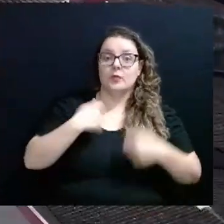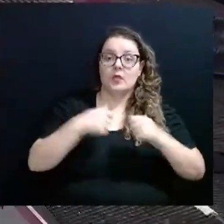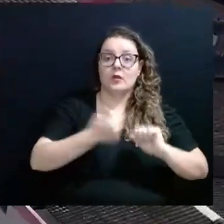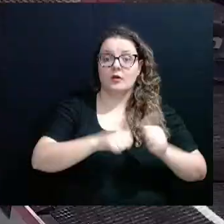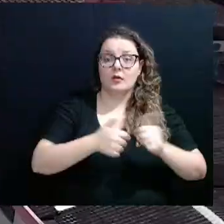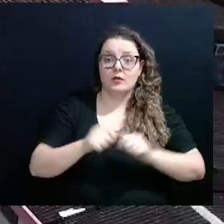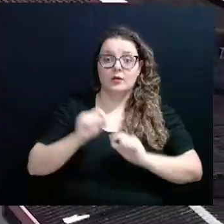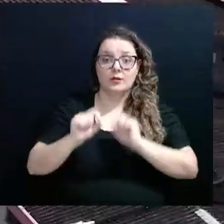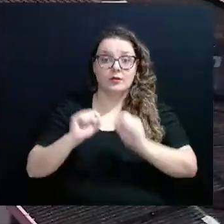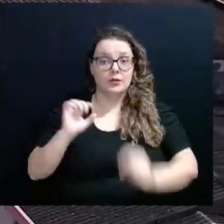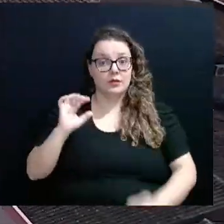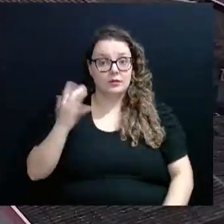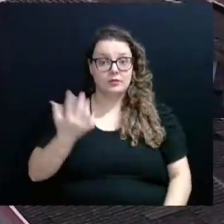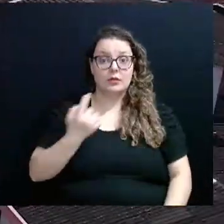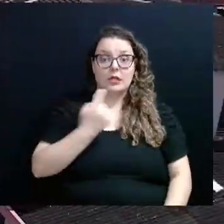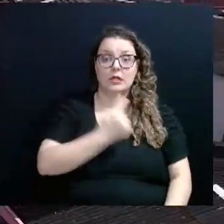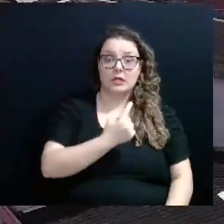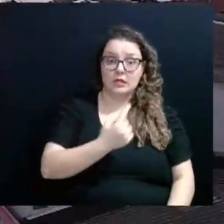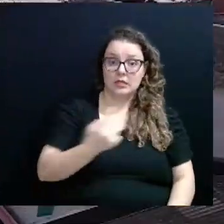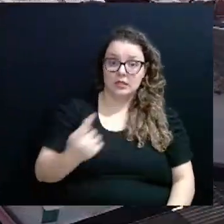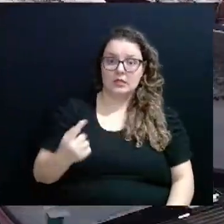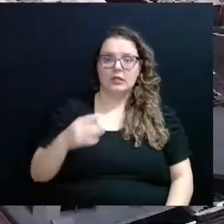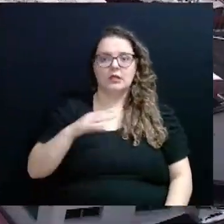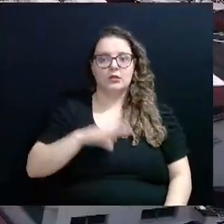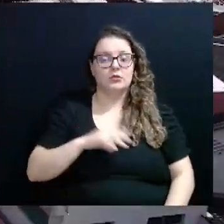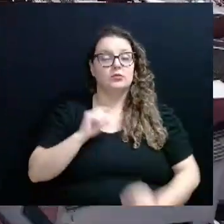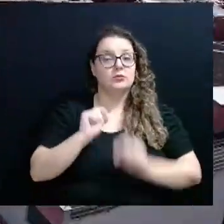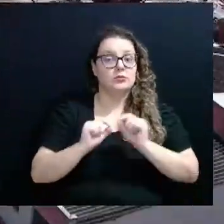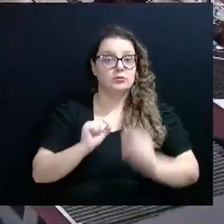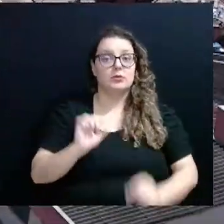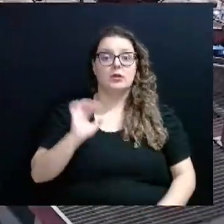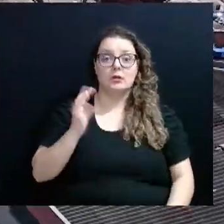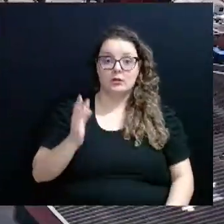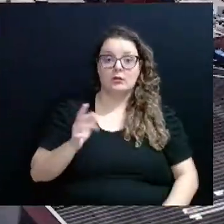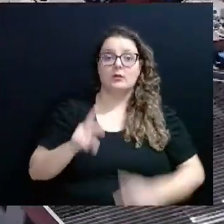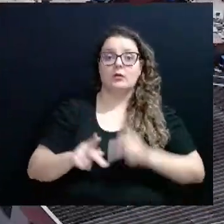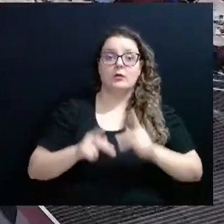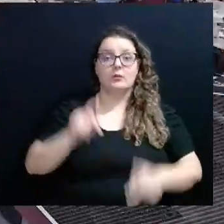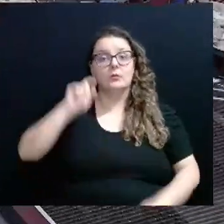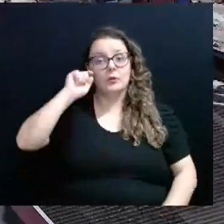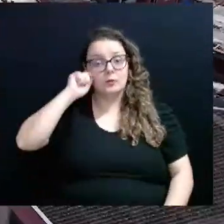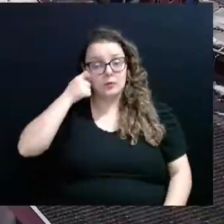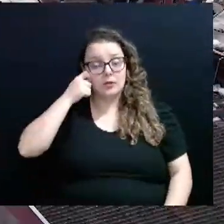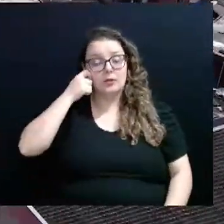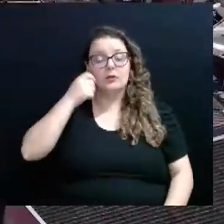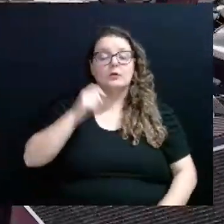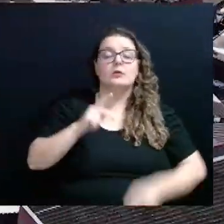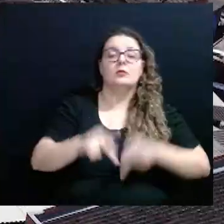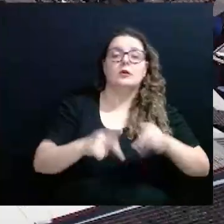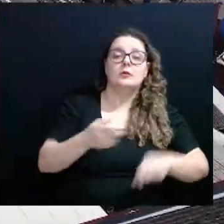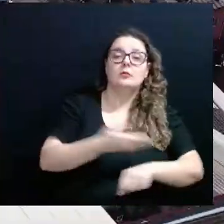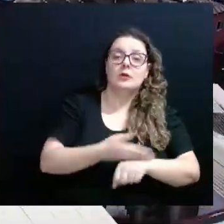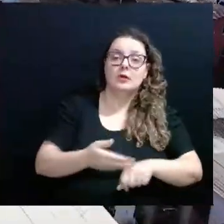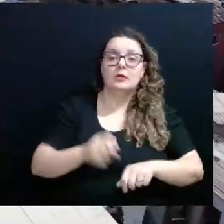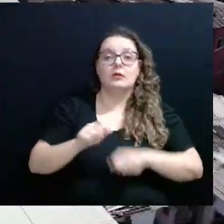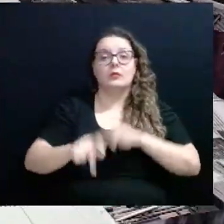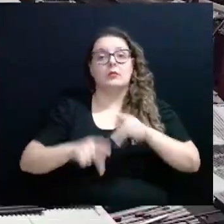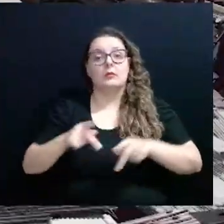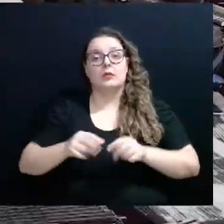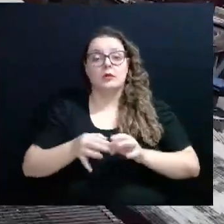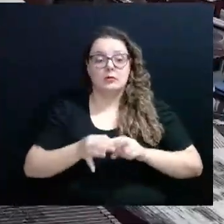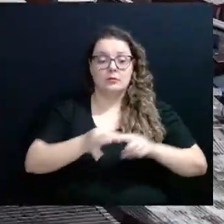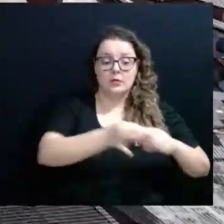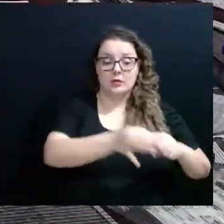em cada uma das cidades, o que está acontecendo com a população preta, com a população branca, com a população periférica, com a população